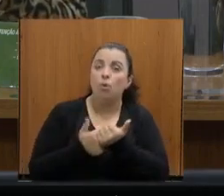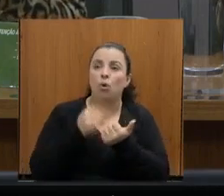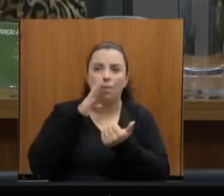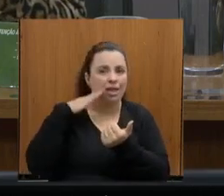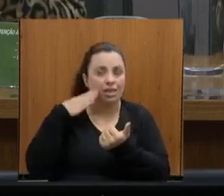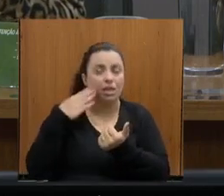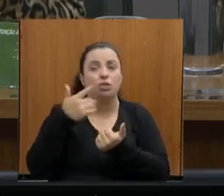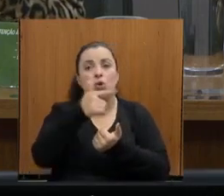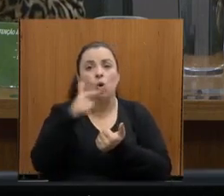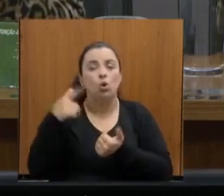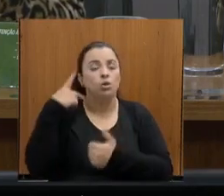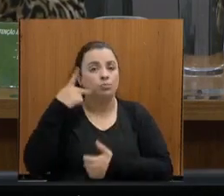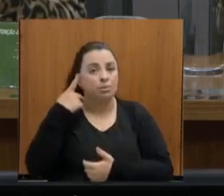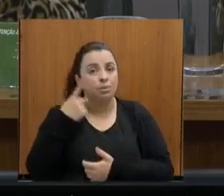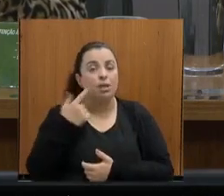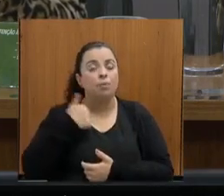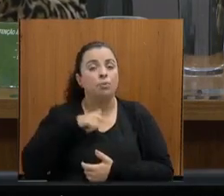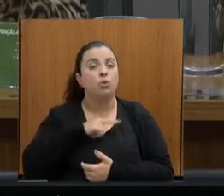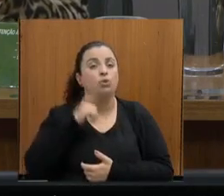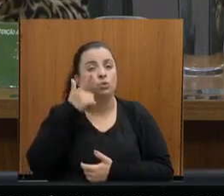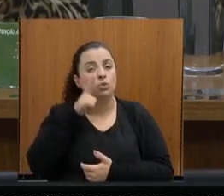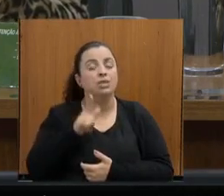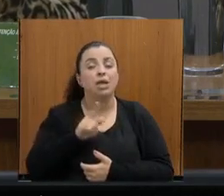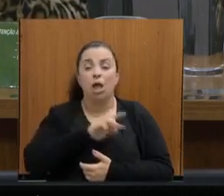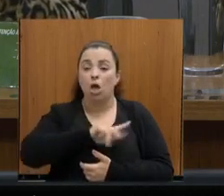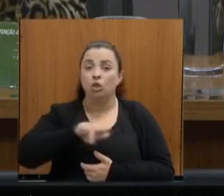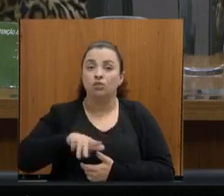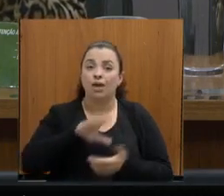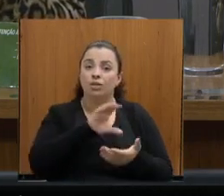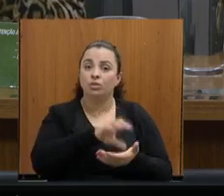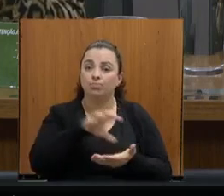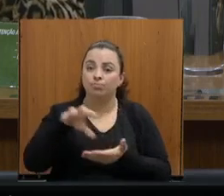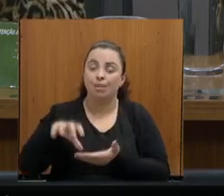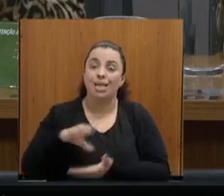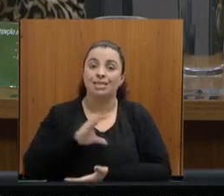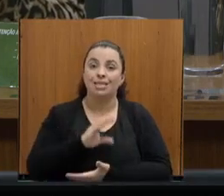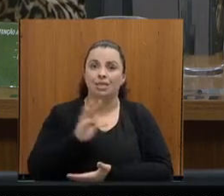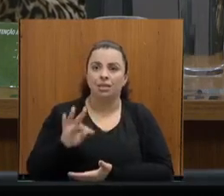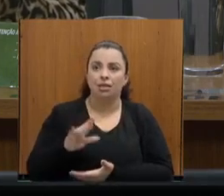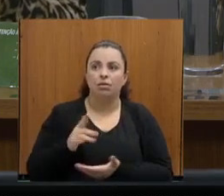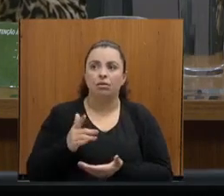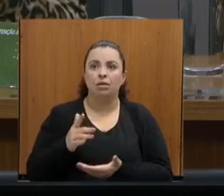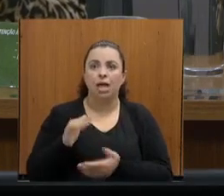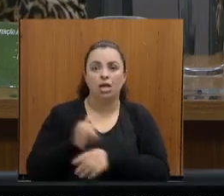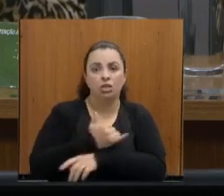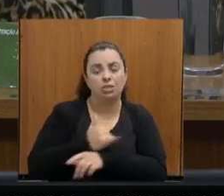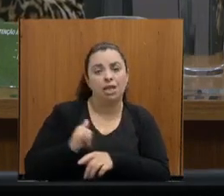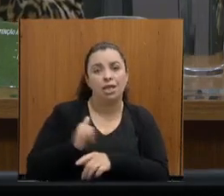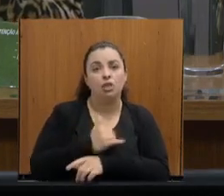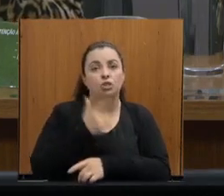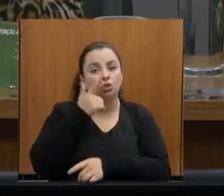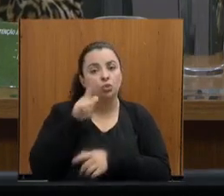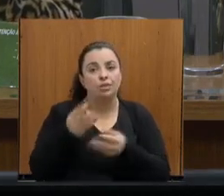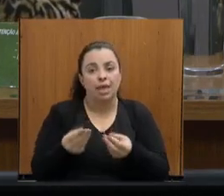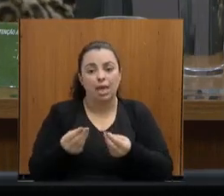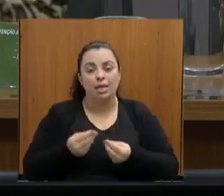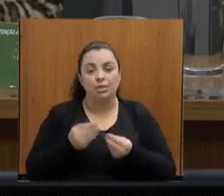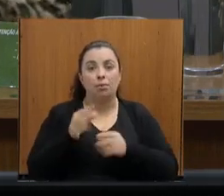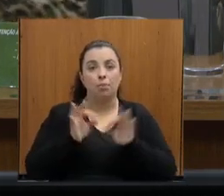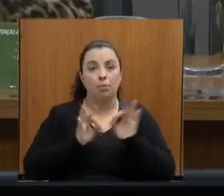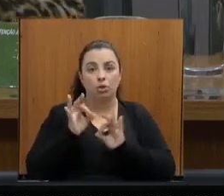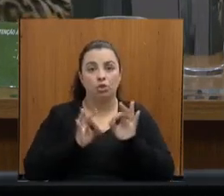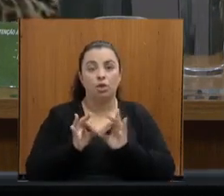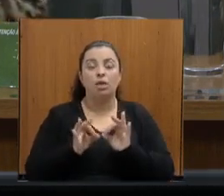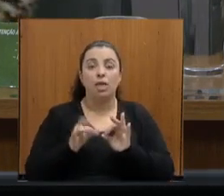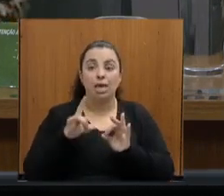as diversas aos diversos e certeza o estado formas de gente a gente receber projetos que vão realmente dá